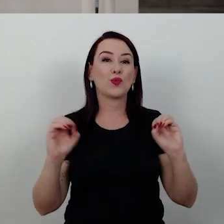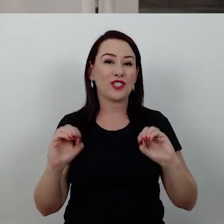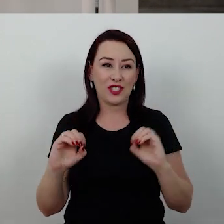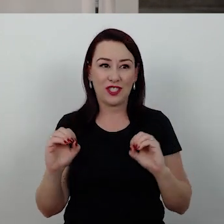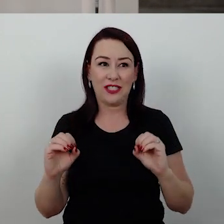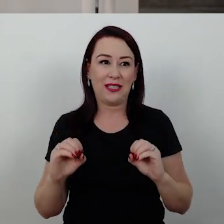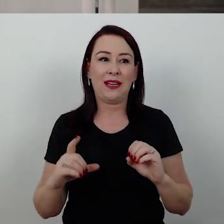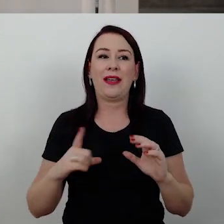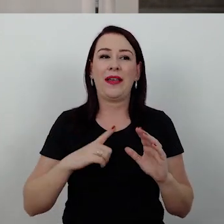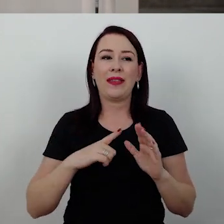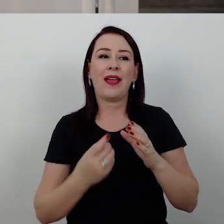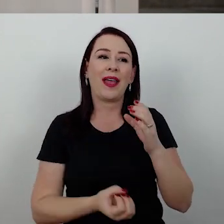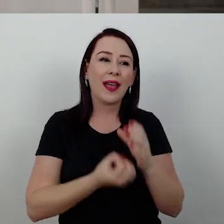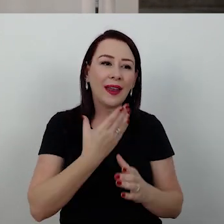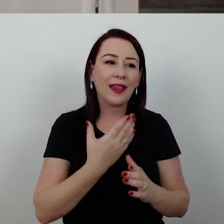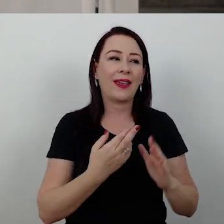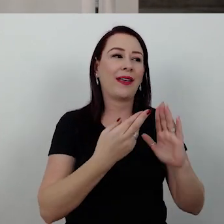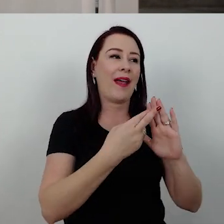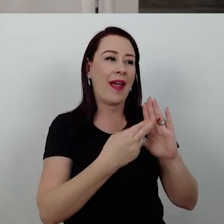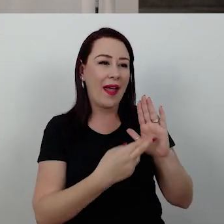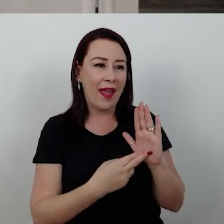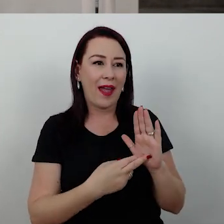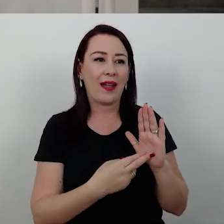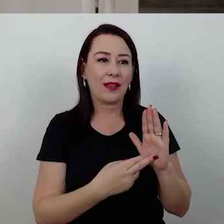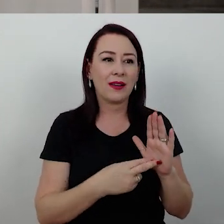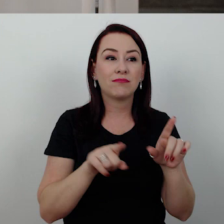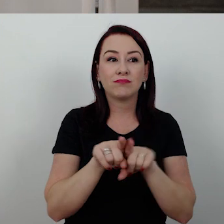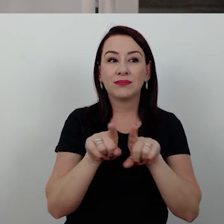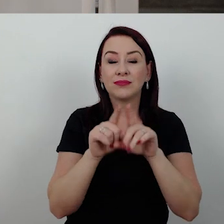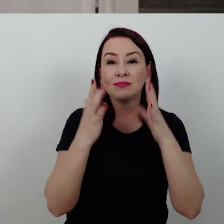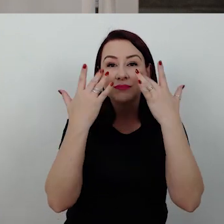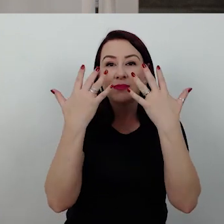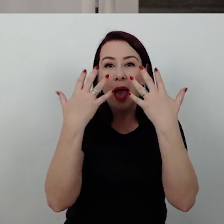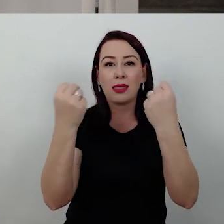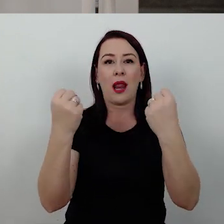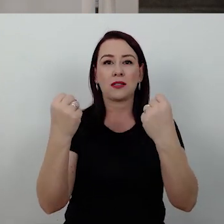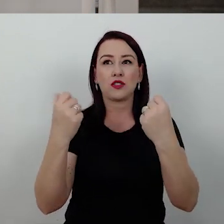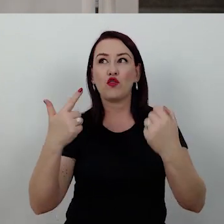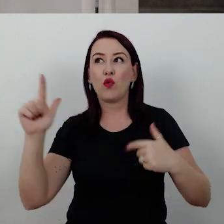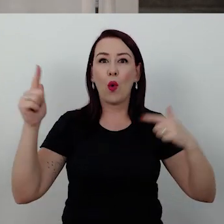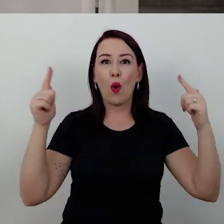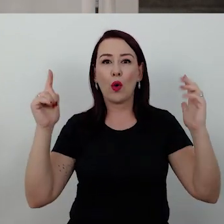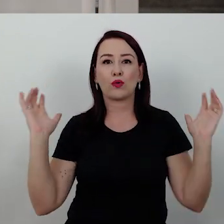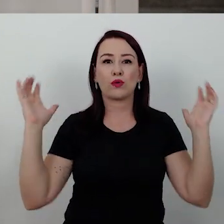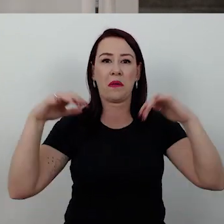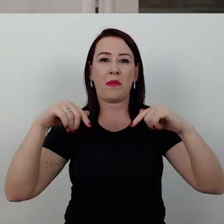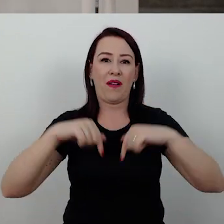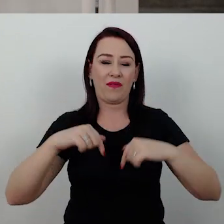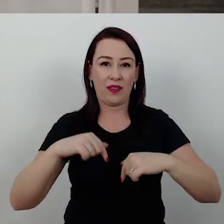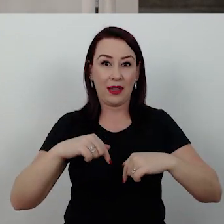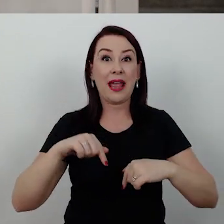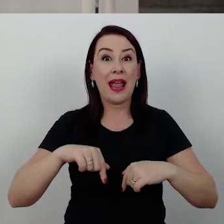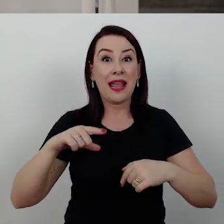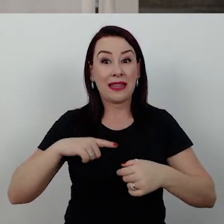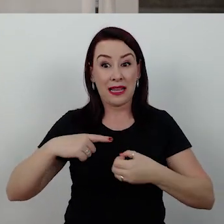organização ali de regulamentação e de atração, né, de produções, além do atendimento da demanda